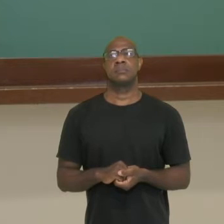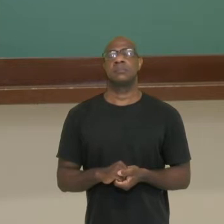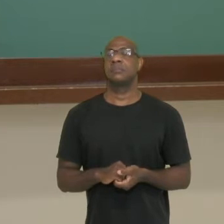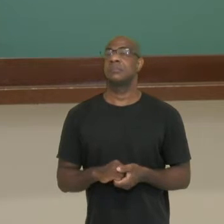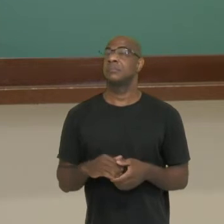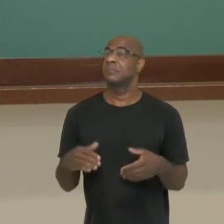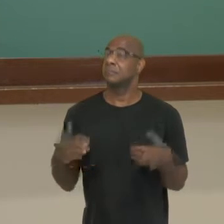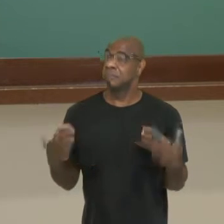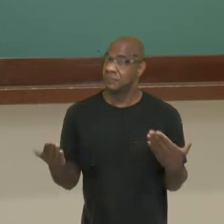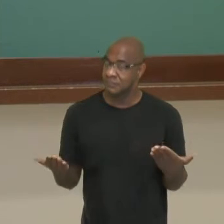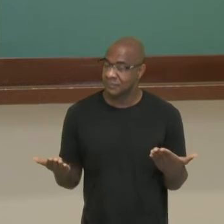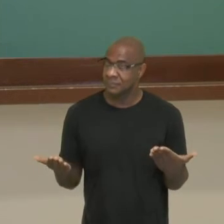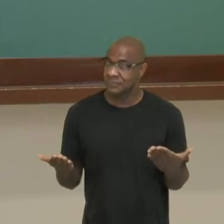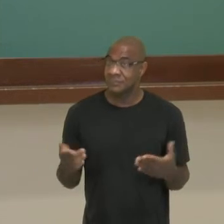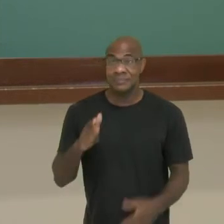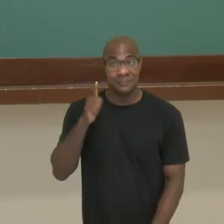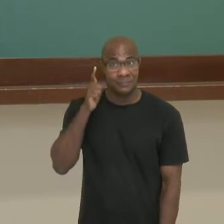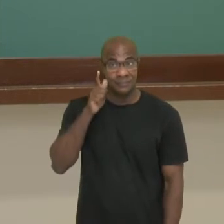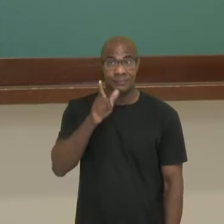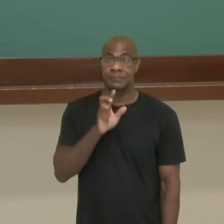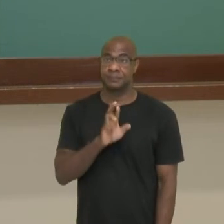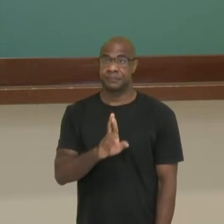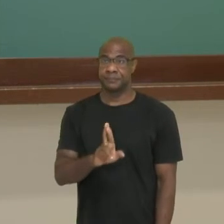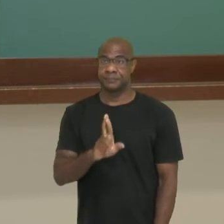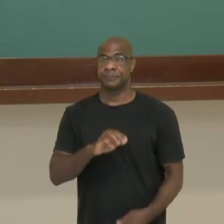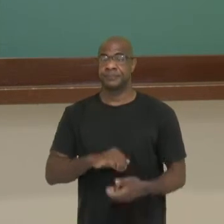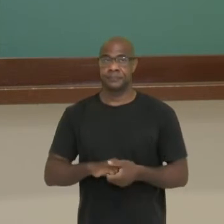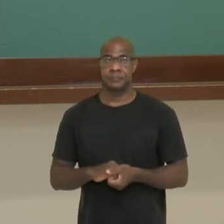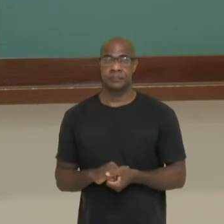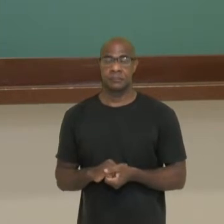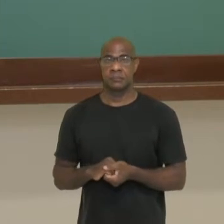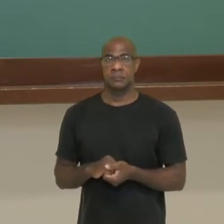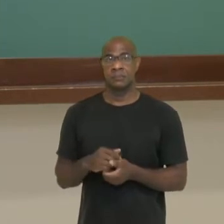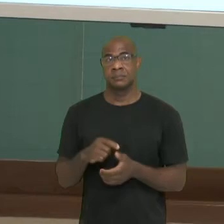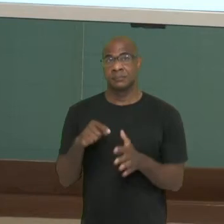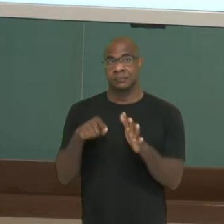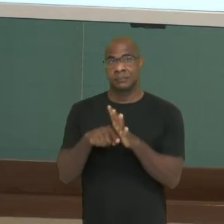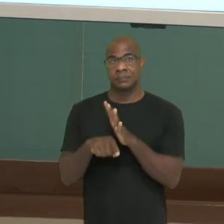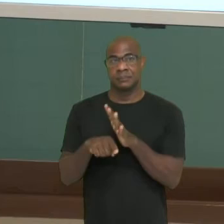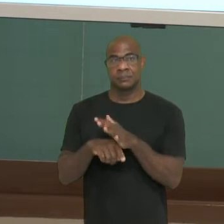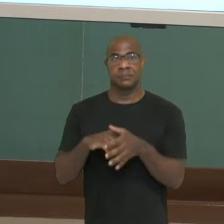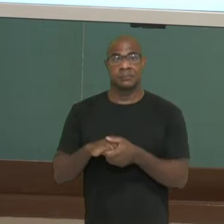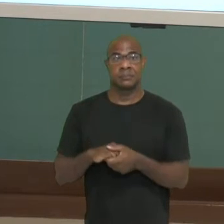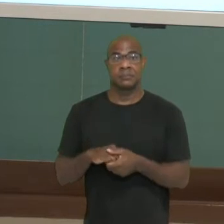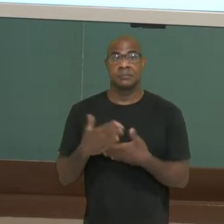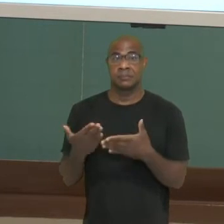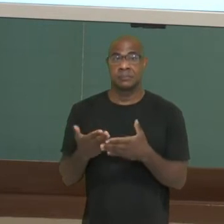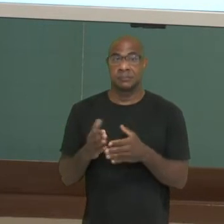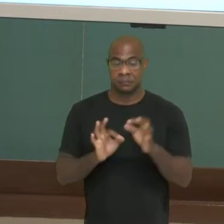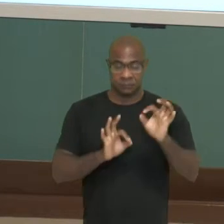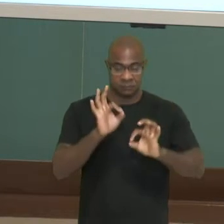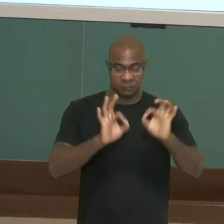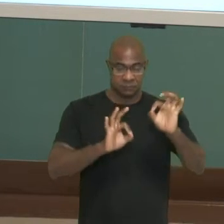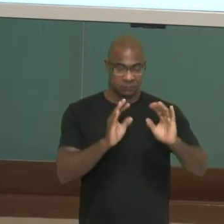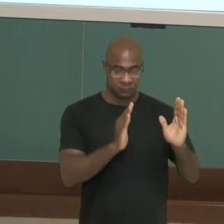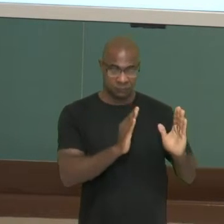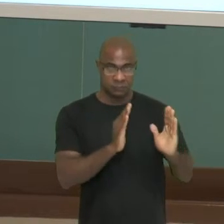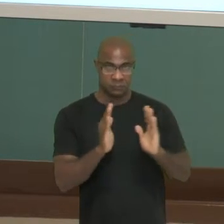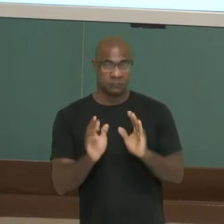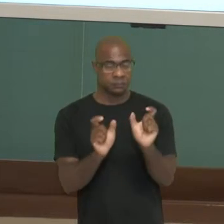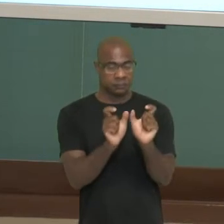E aí, nono ano, conseguiram resolver? Então vamos à pergunta. De acordo com a ordem em que esses